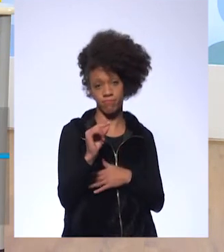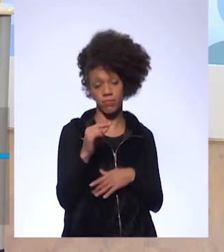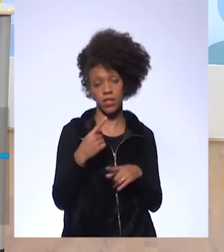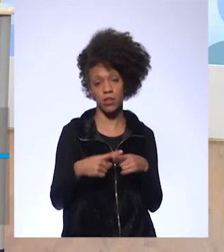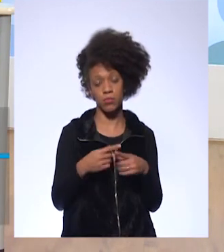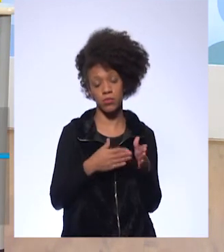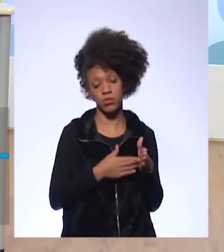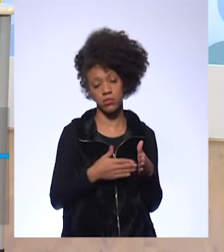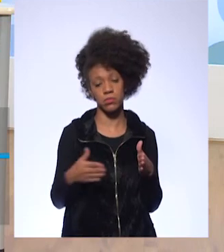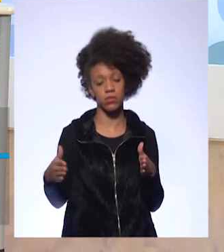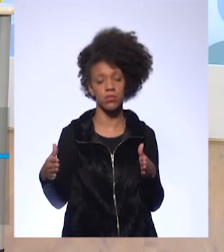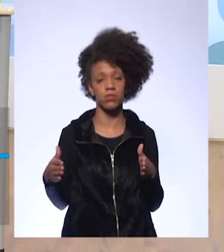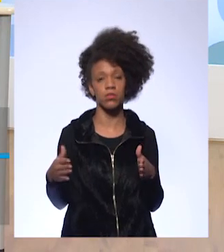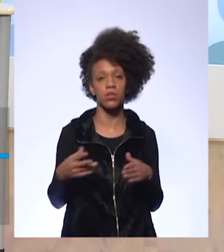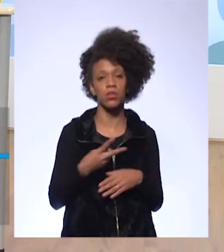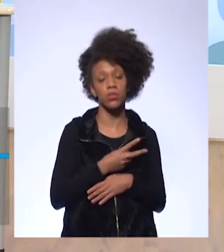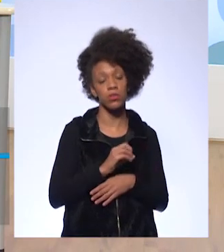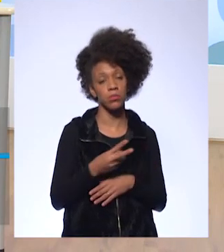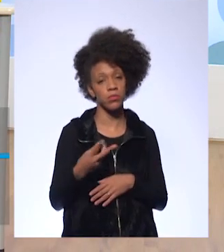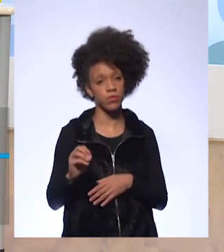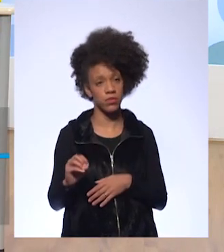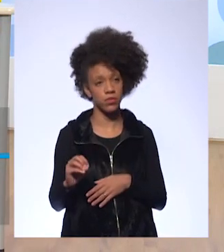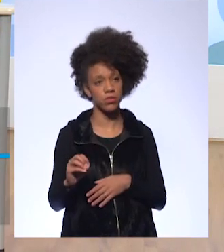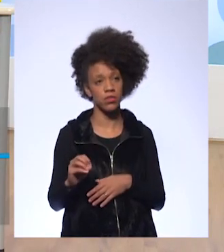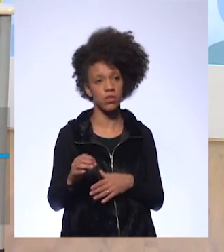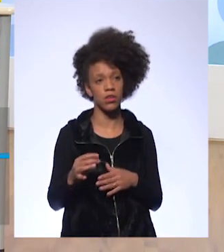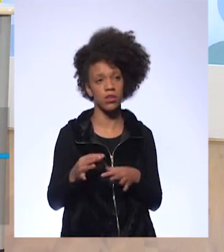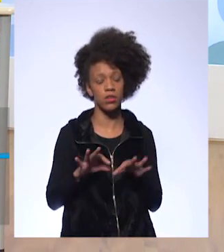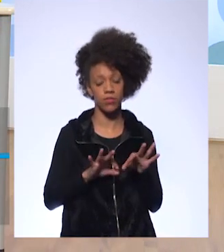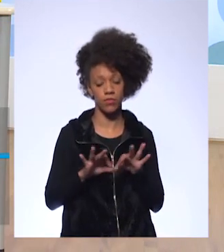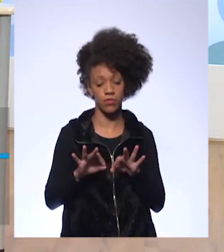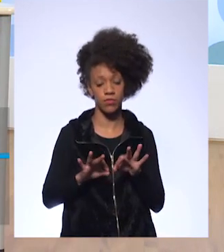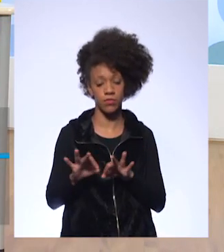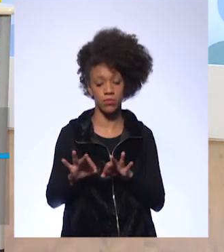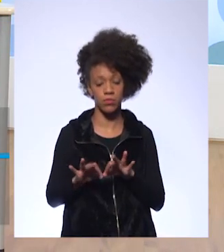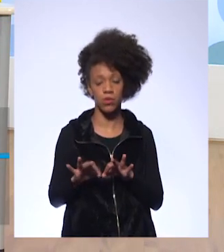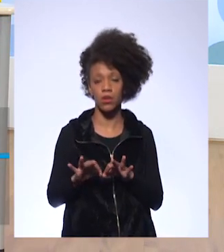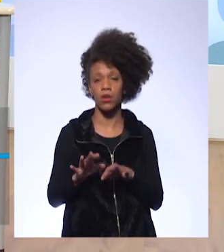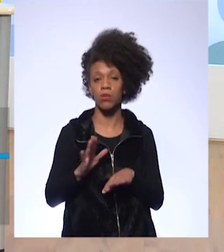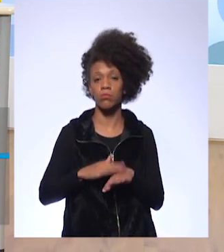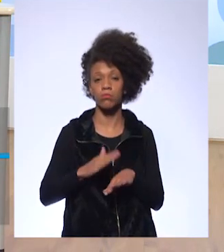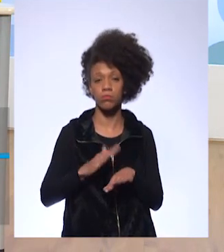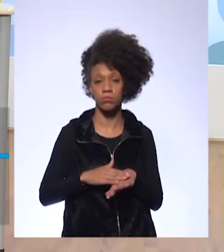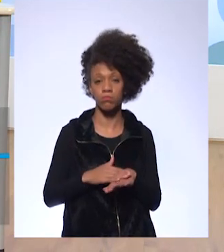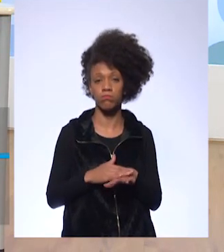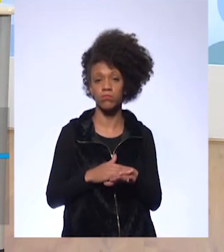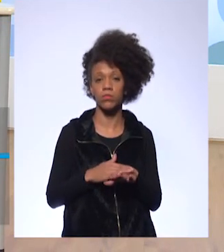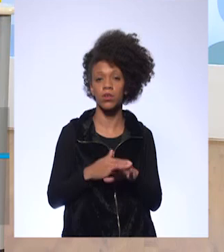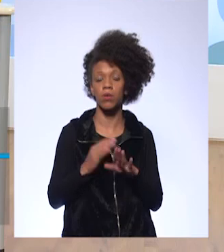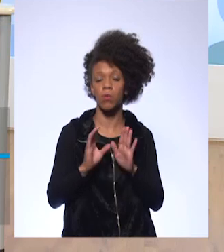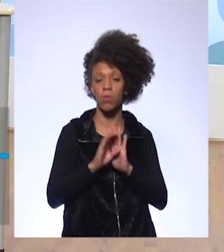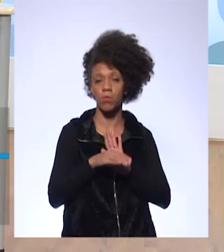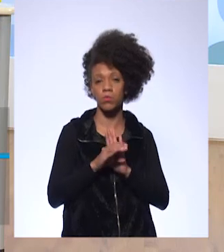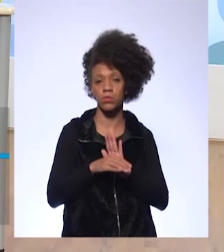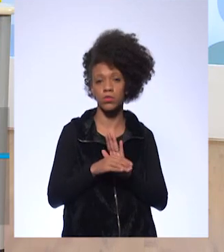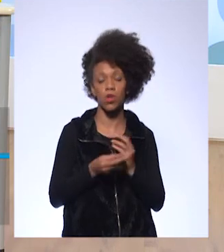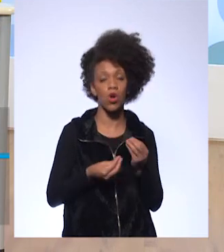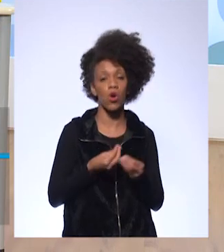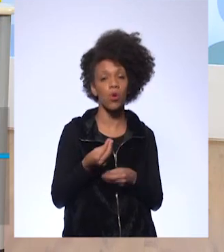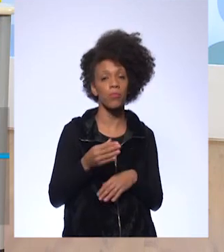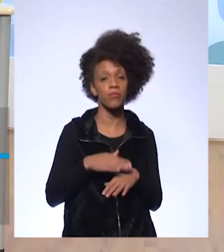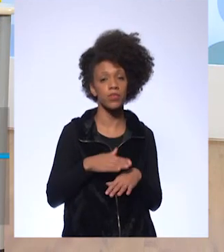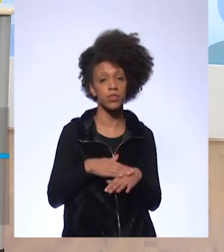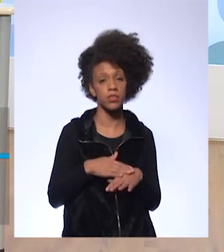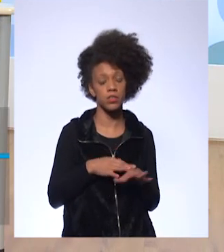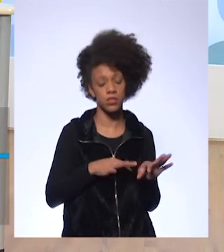esse período aqui do ano de 2020, ele vai formar um plano de ação para mostrar para a União Europeia como é que vai ser feito